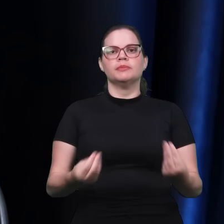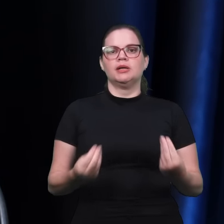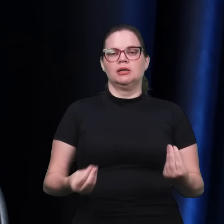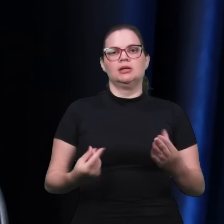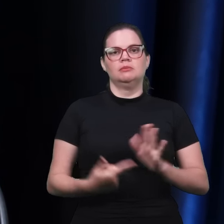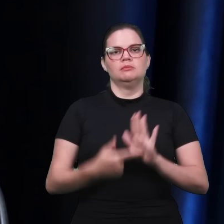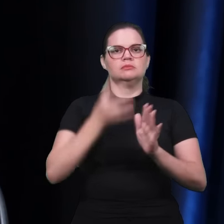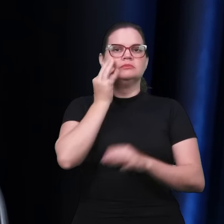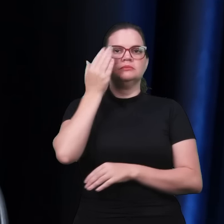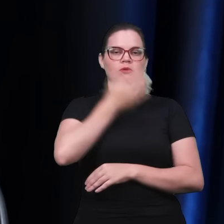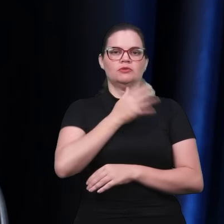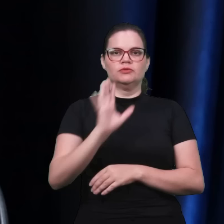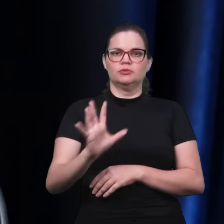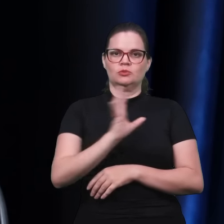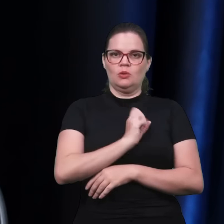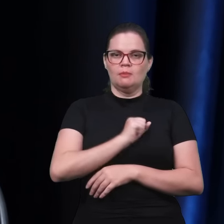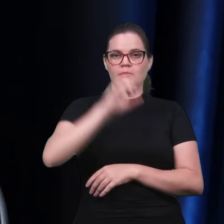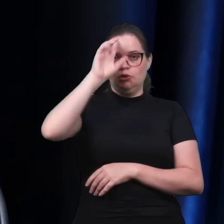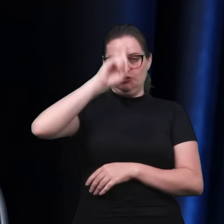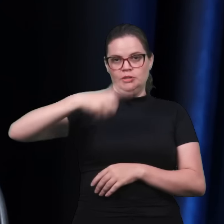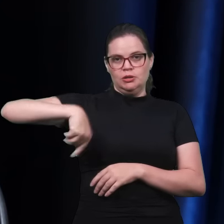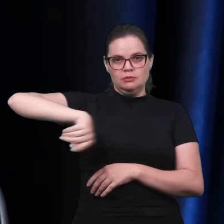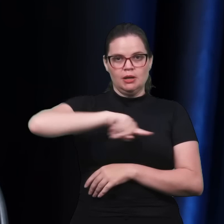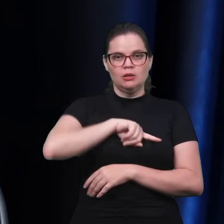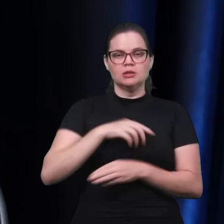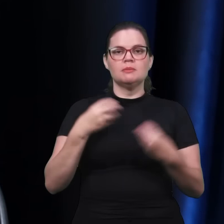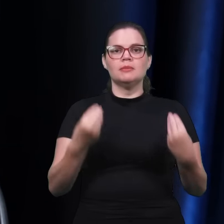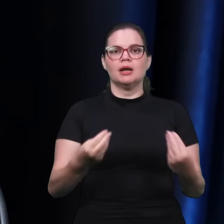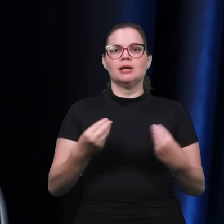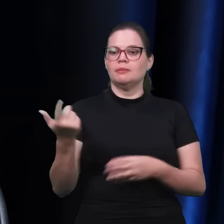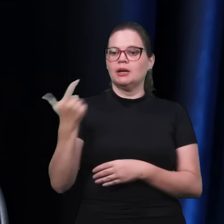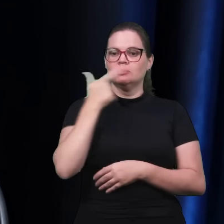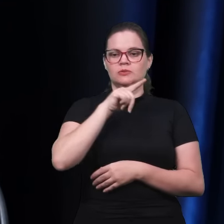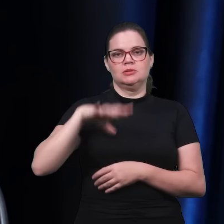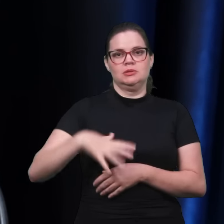Deus para com o homem que nós vemos